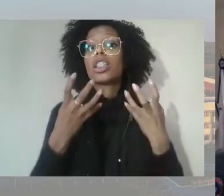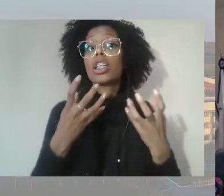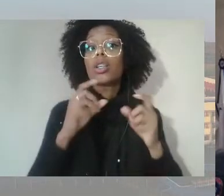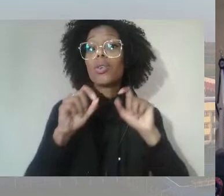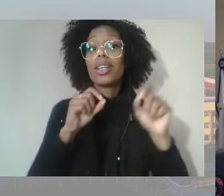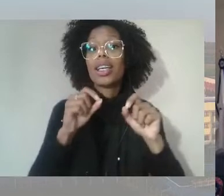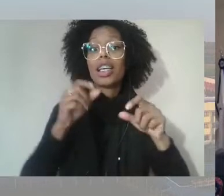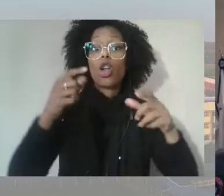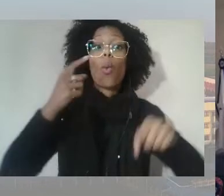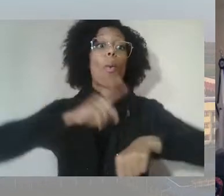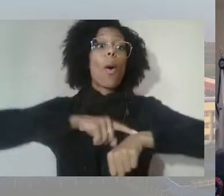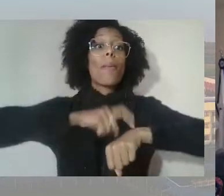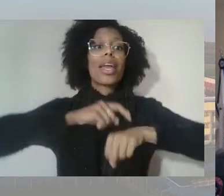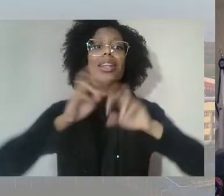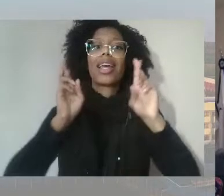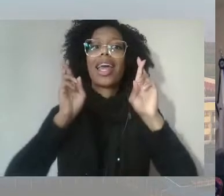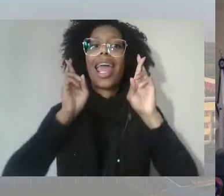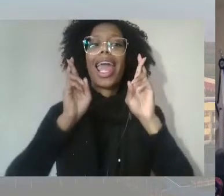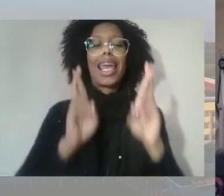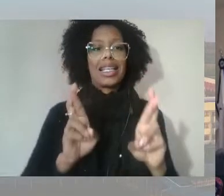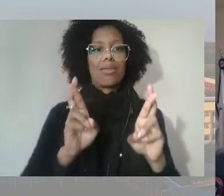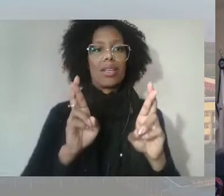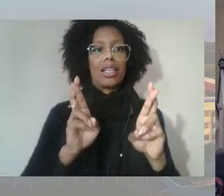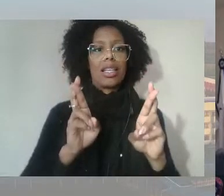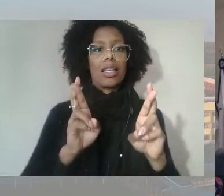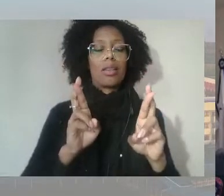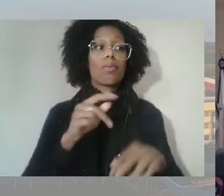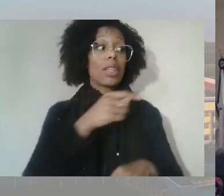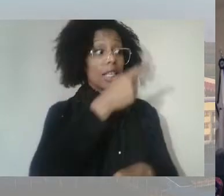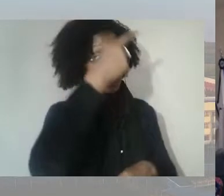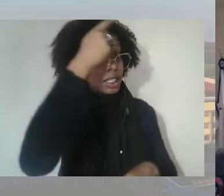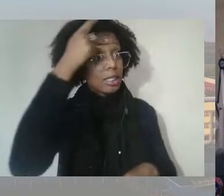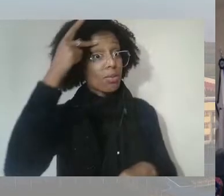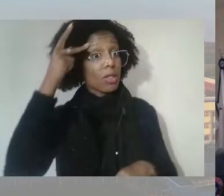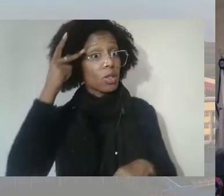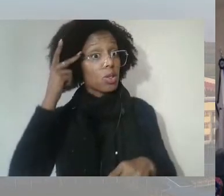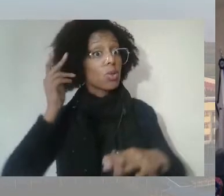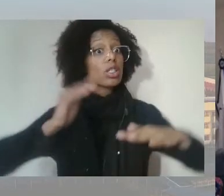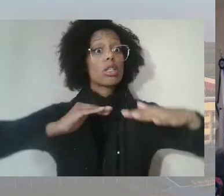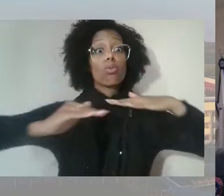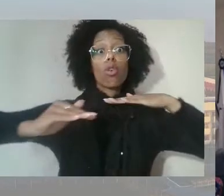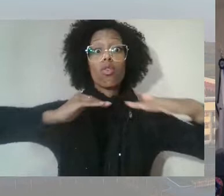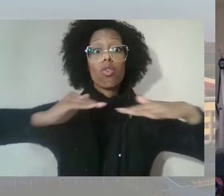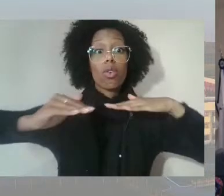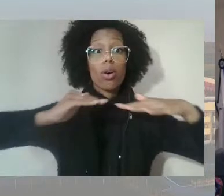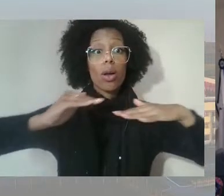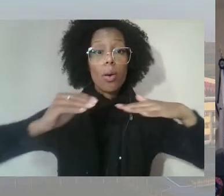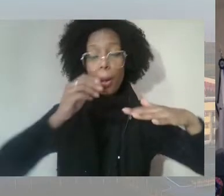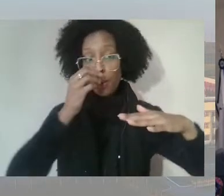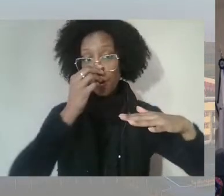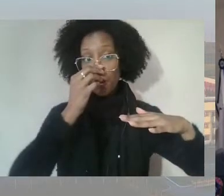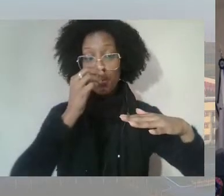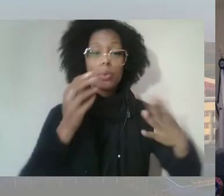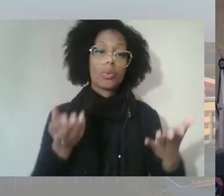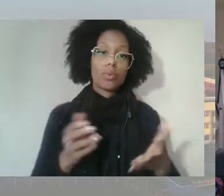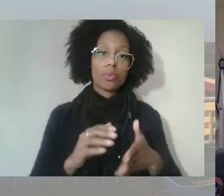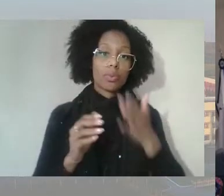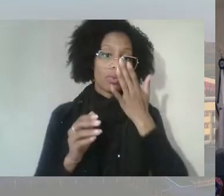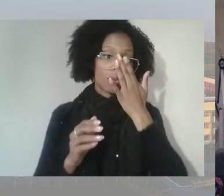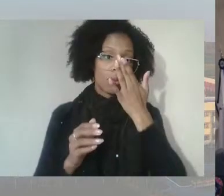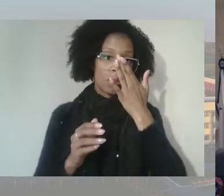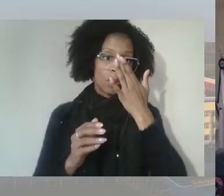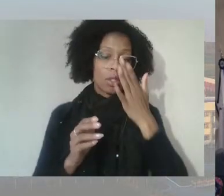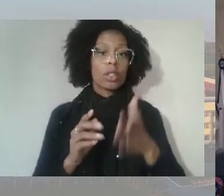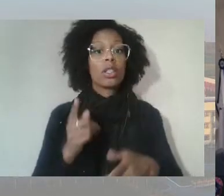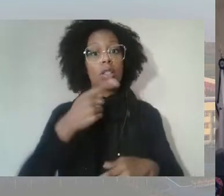àquele ato. E as pessoas não iam simplesmente se manifestar contra. Eles queriam derrubar a estátua, entendeu? E aí a gente teve que agir